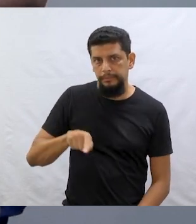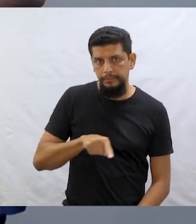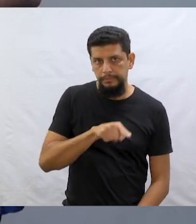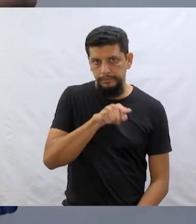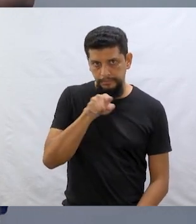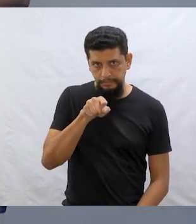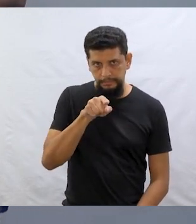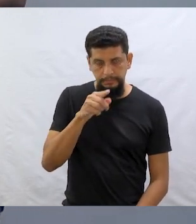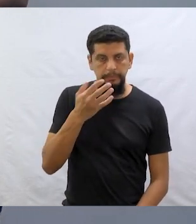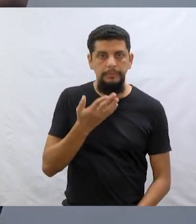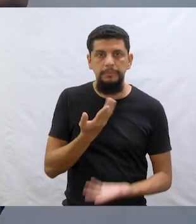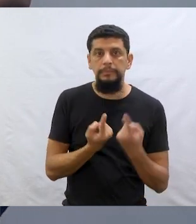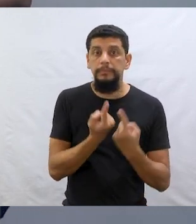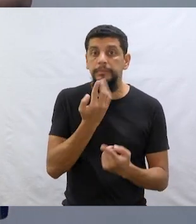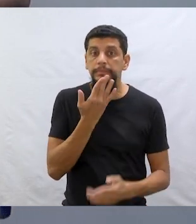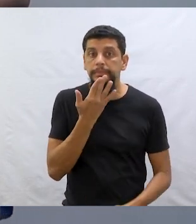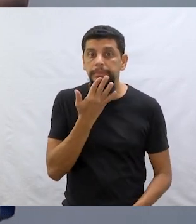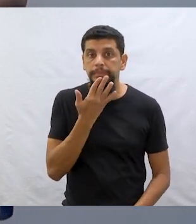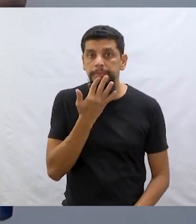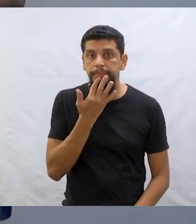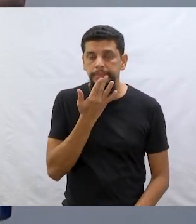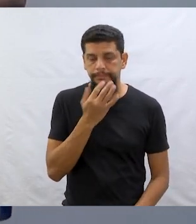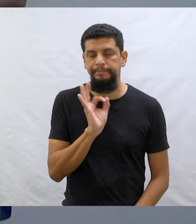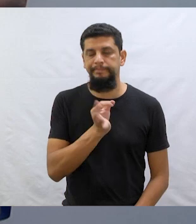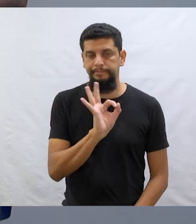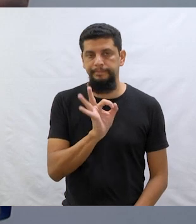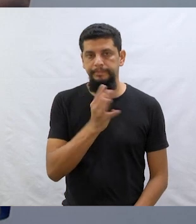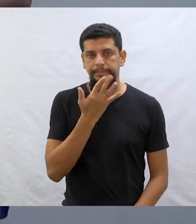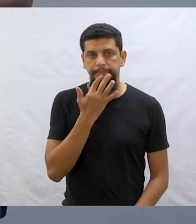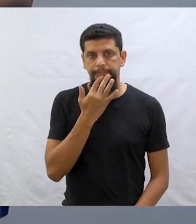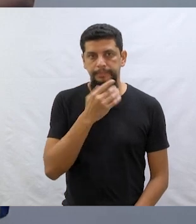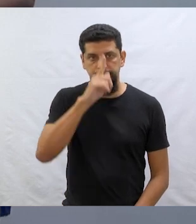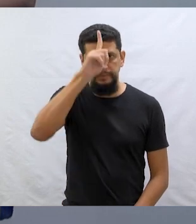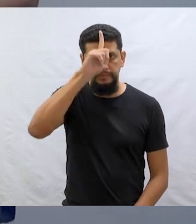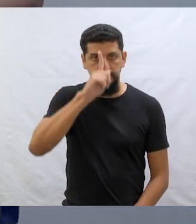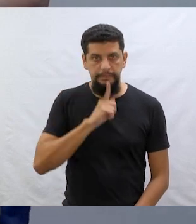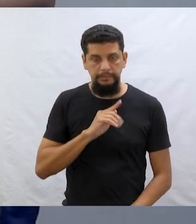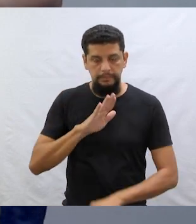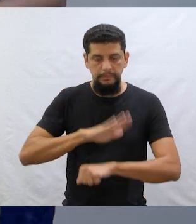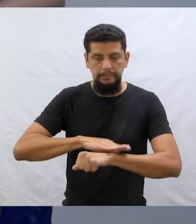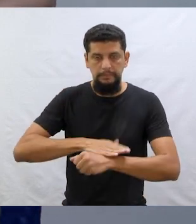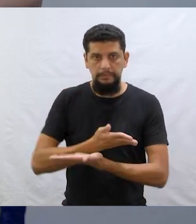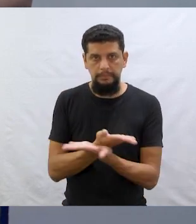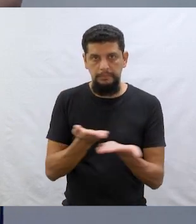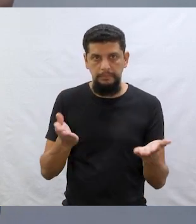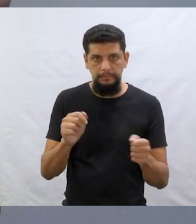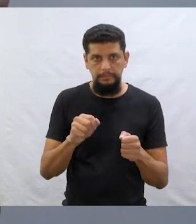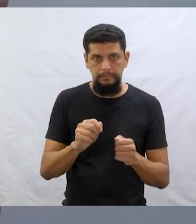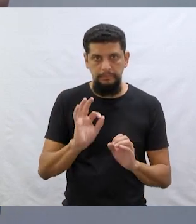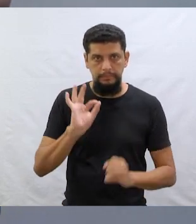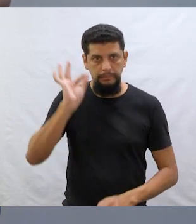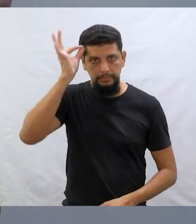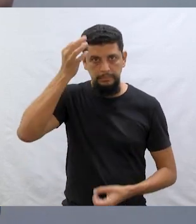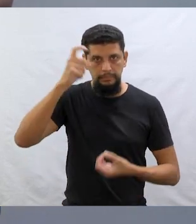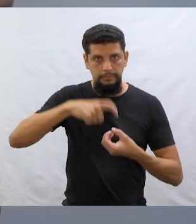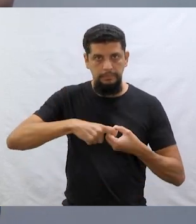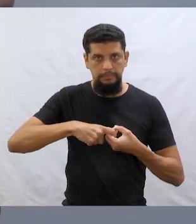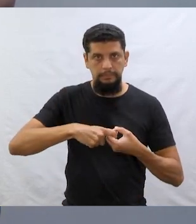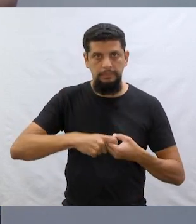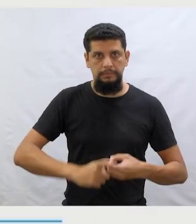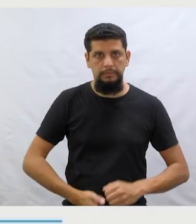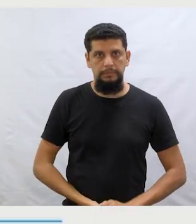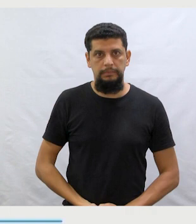E que cor que você tem que pintar? De amarelo. Nós vamos dar um tempinho e logo